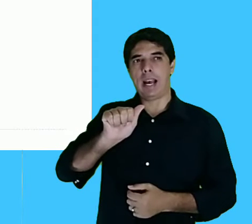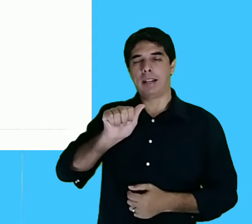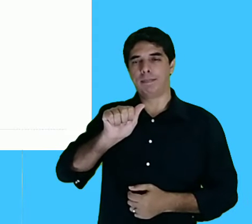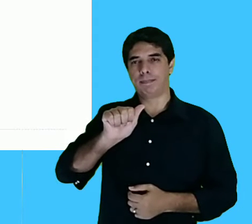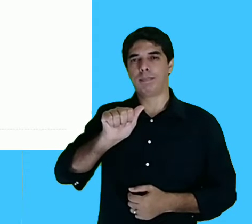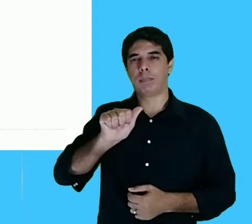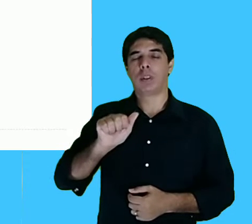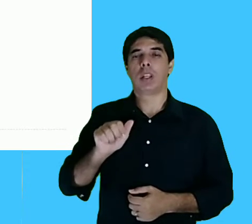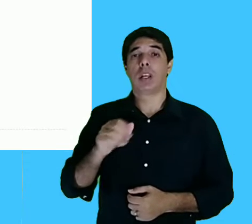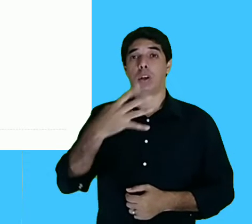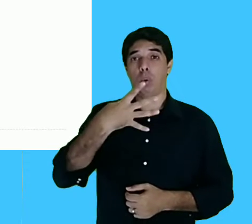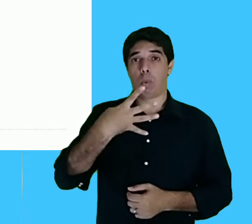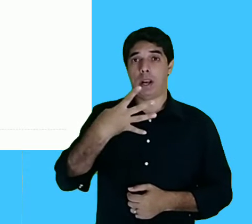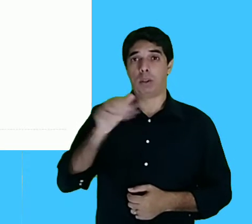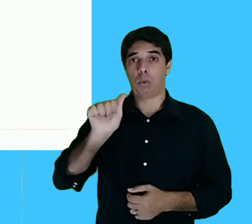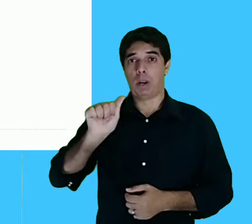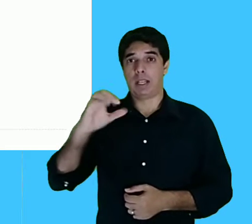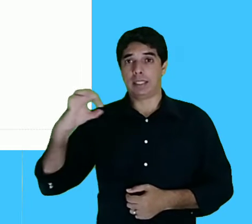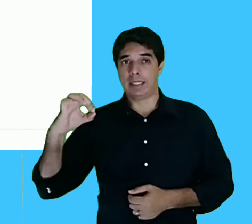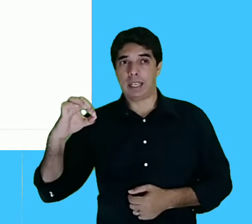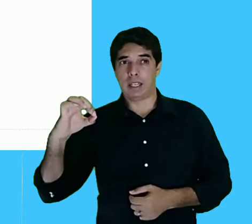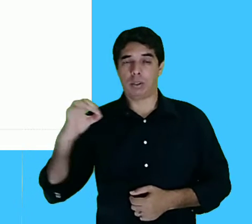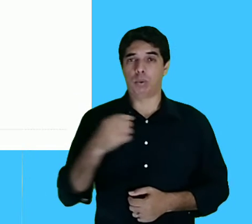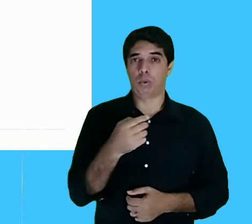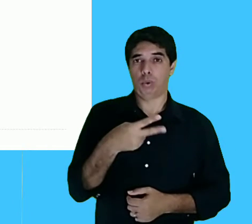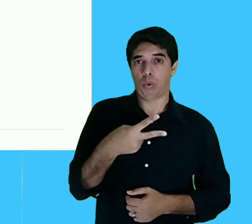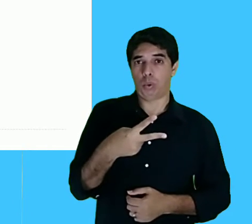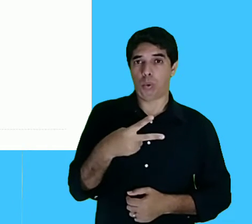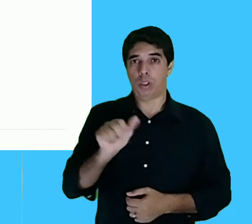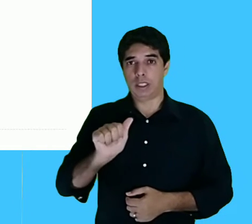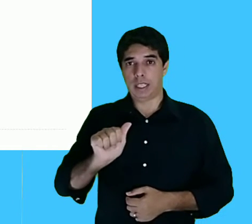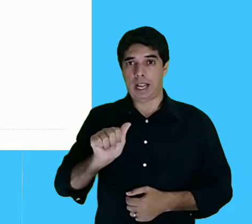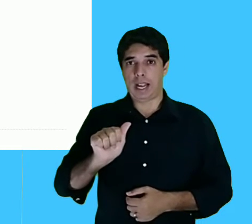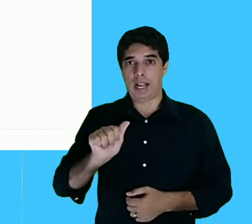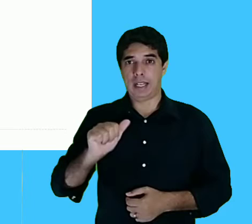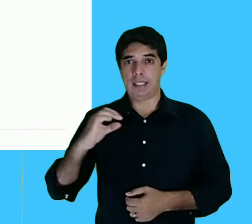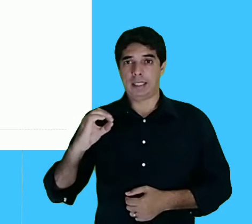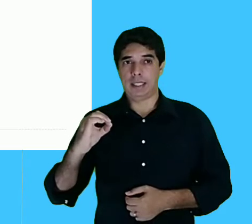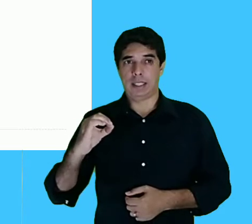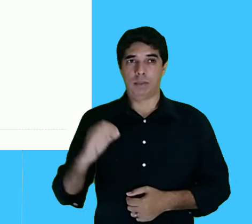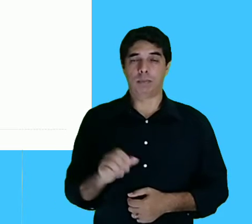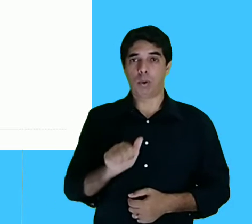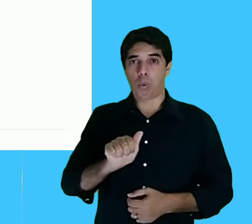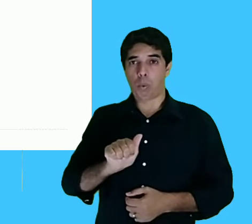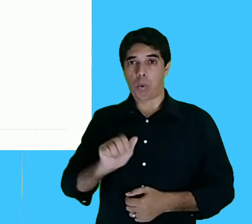Temos o 4A0, o 2A0, o A5 e o A6.